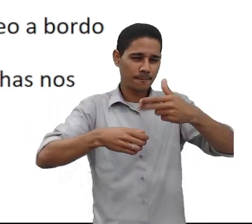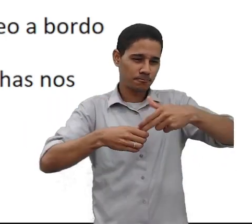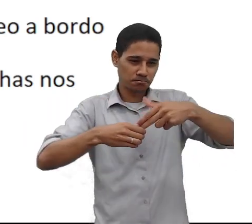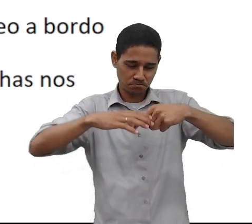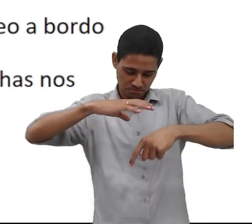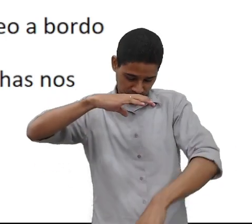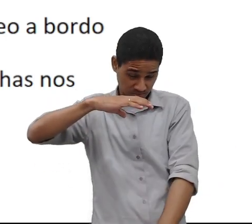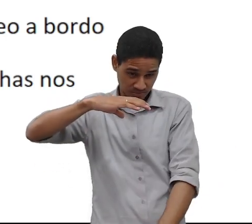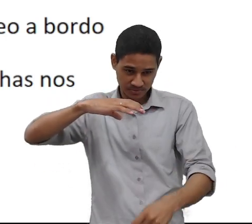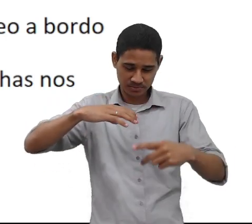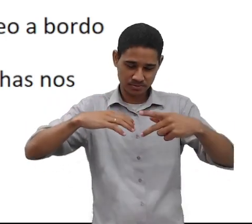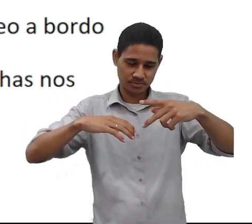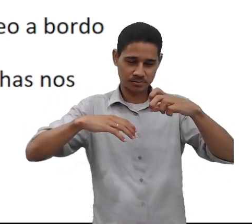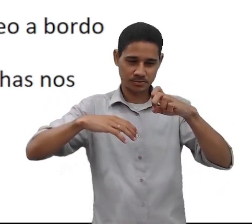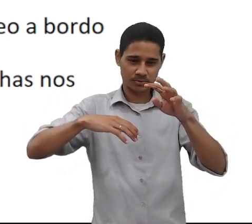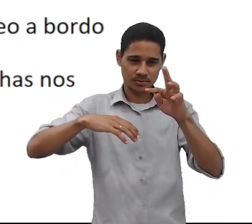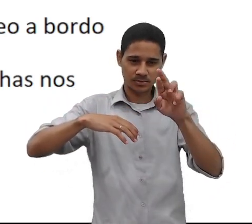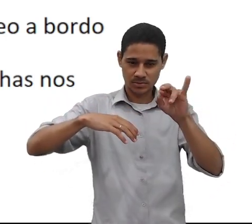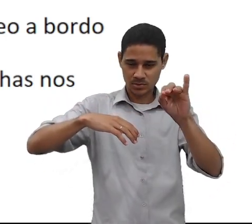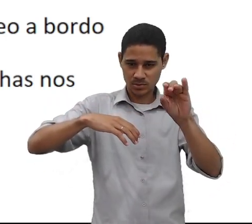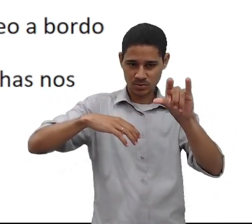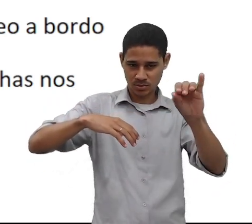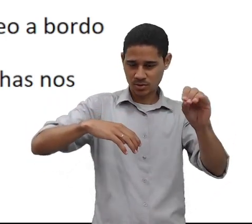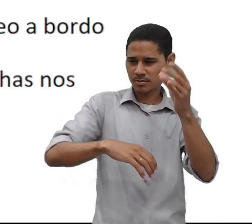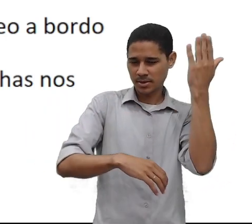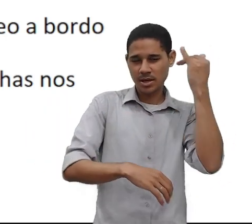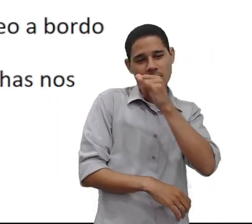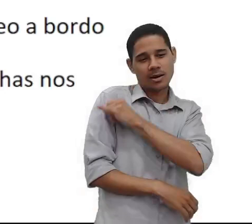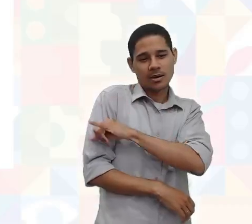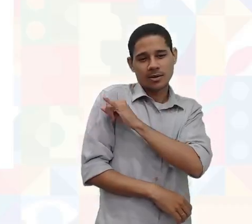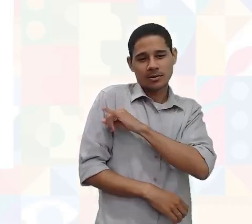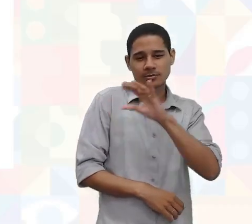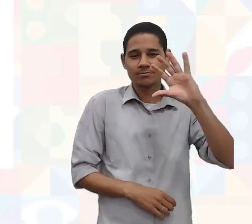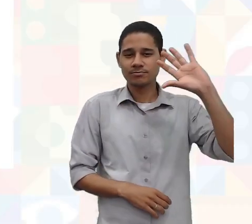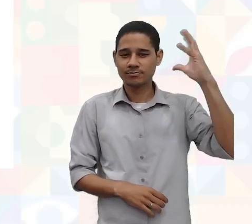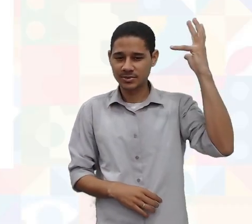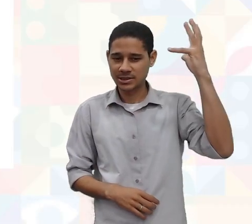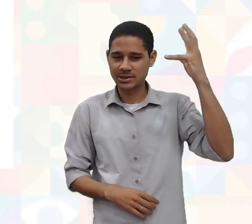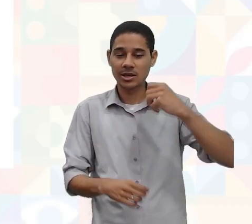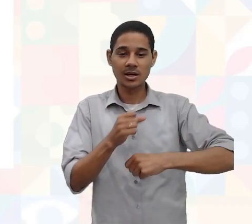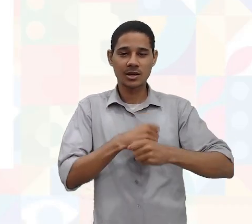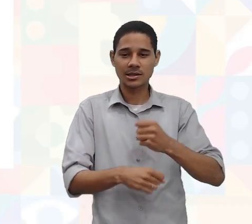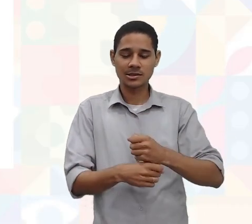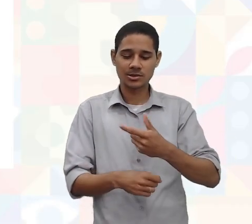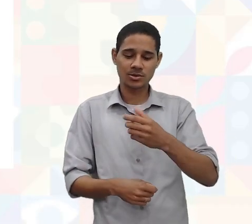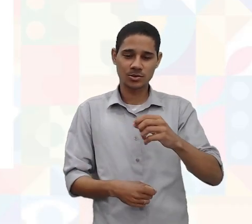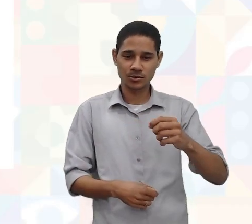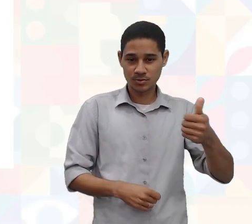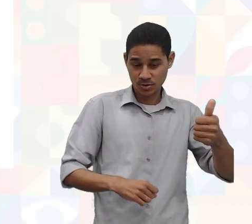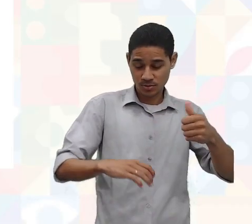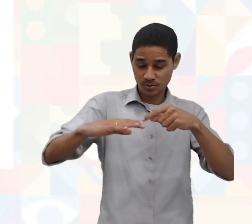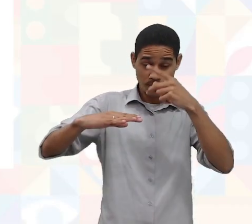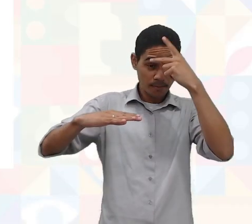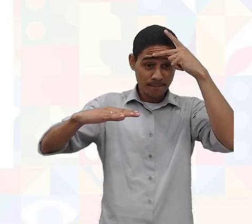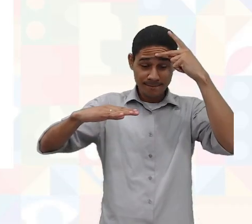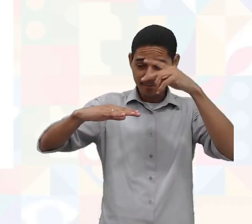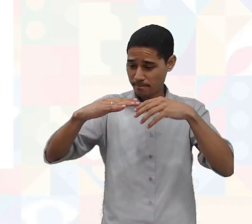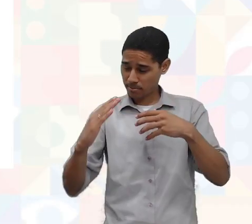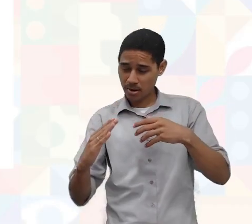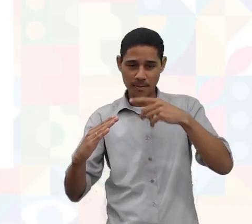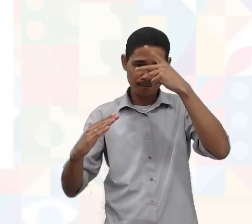no Rio de Janeiro. Aconteceu de 15 a 18 de março de 2001. Morreram 11 pessoas,